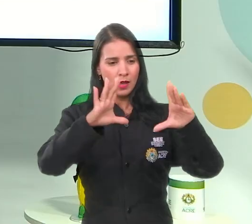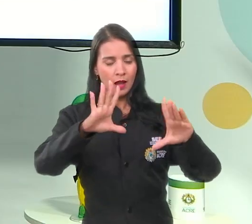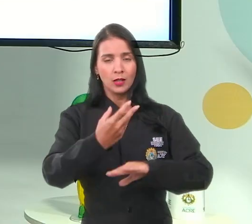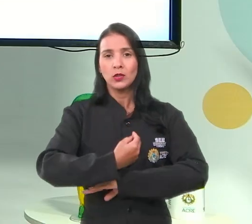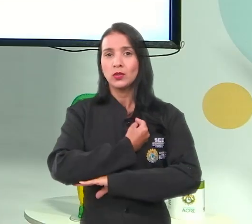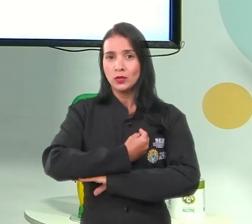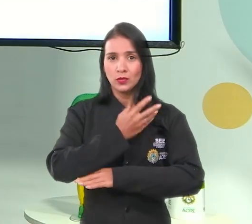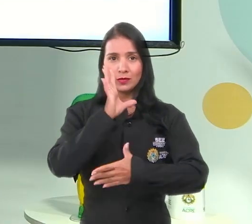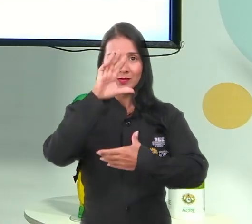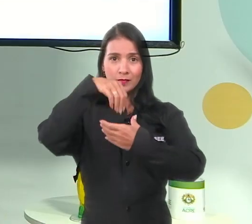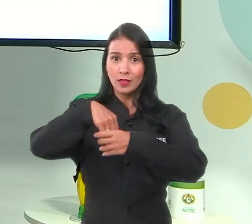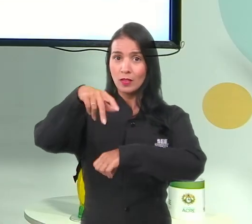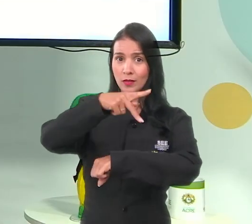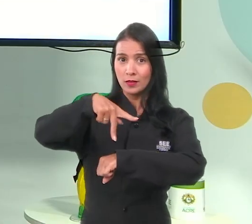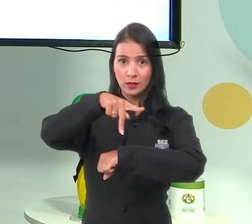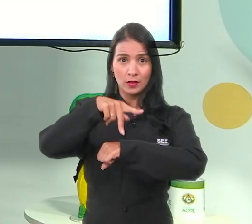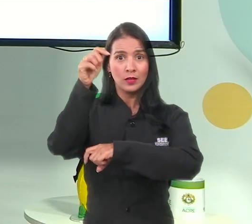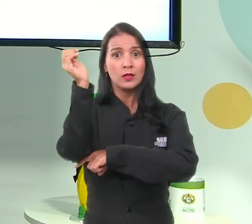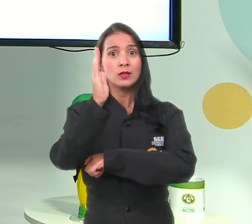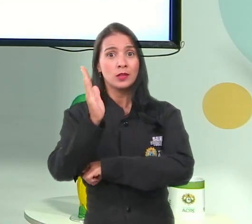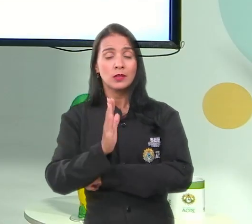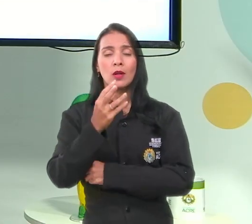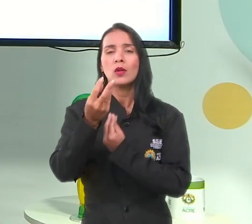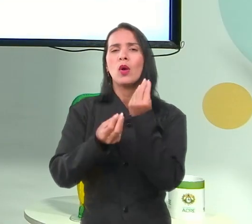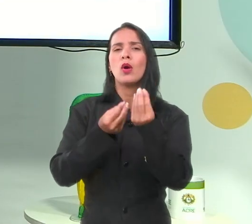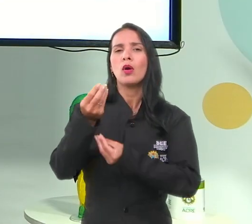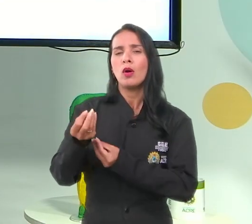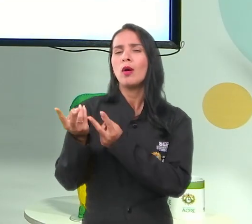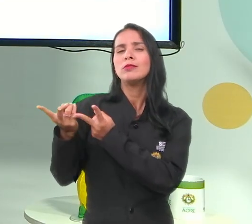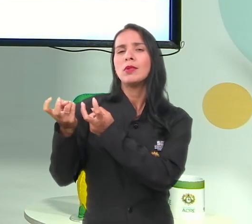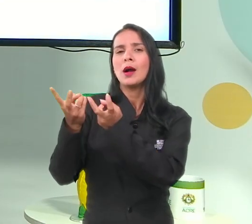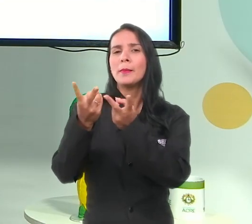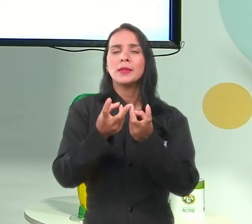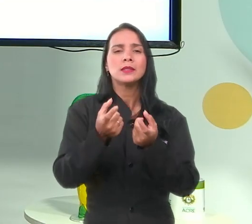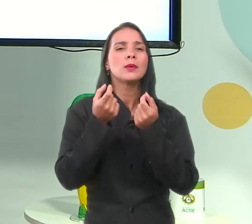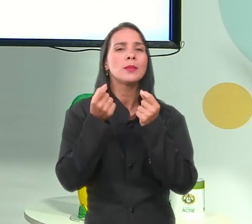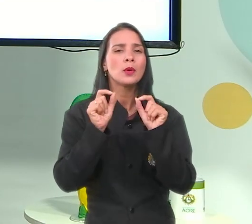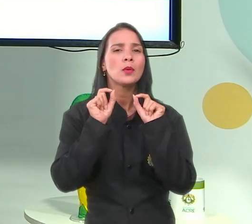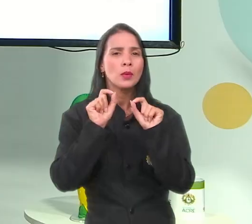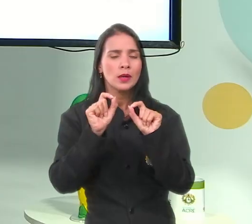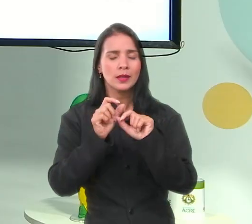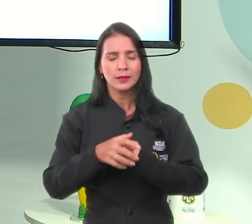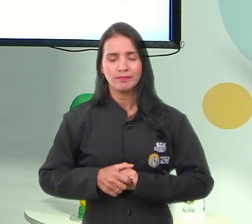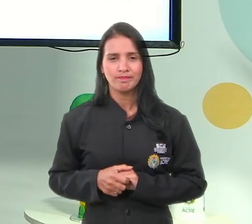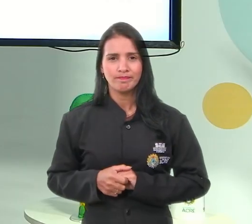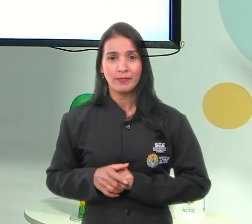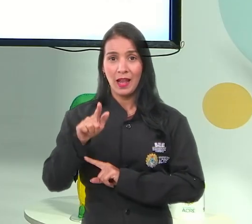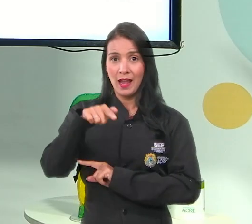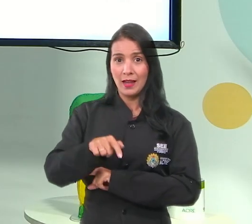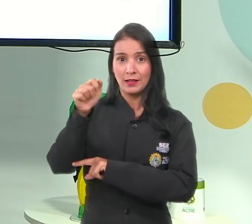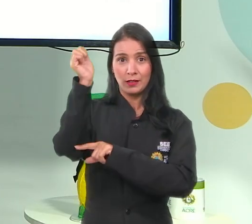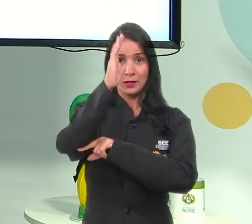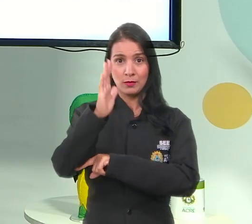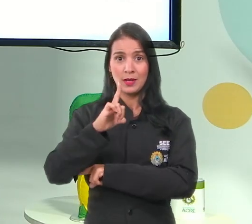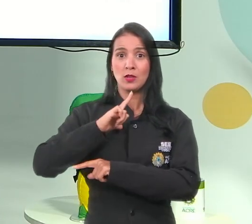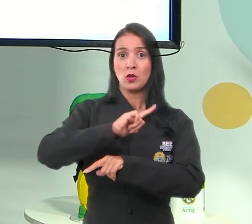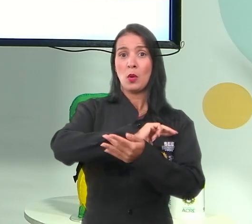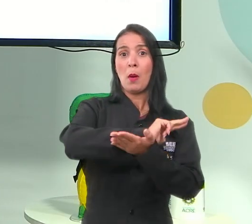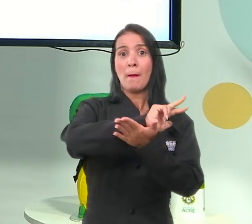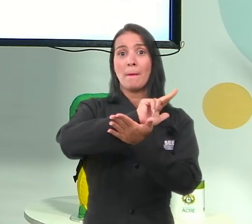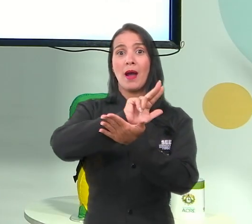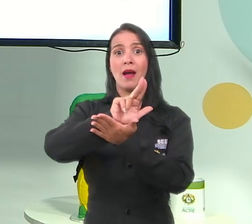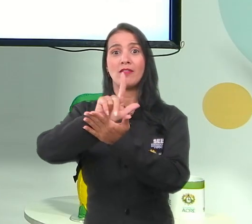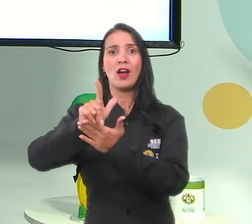nosso país, o que é que nós conseguimos observar? No Brasil, nós temos uma pluralidade